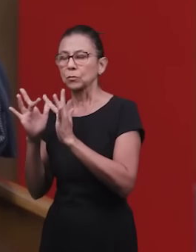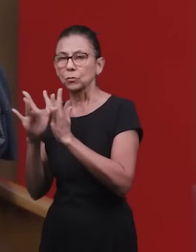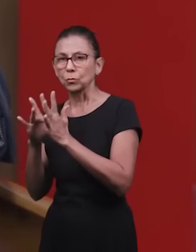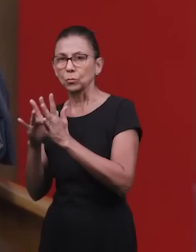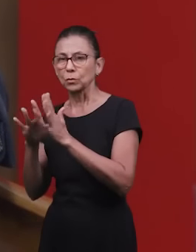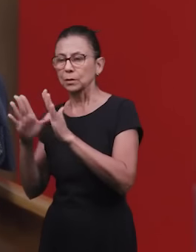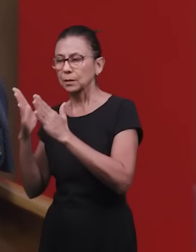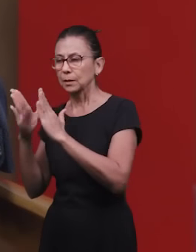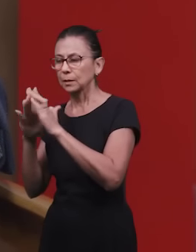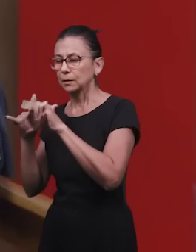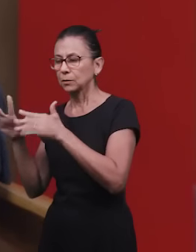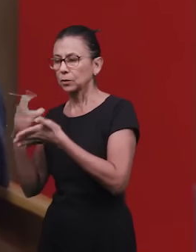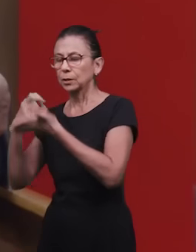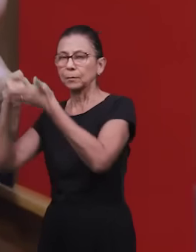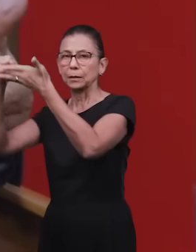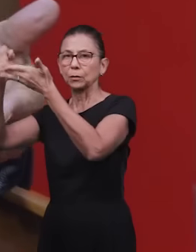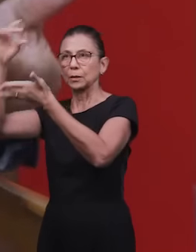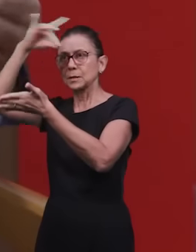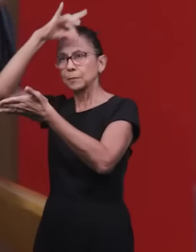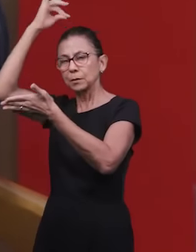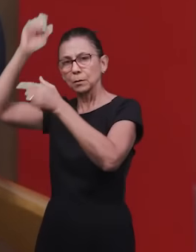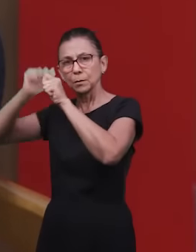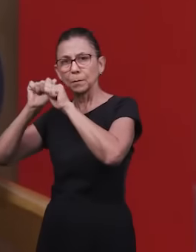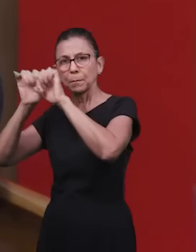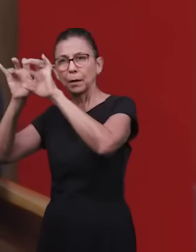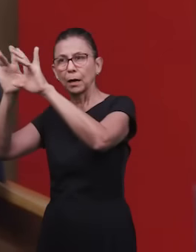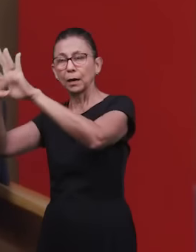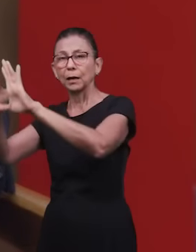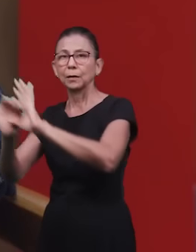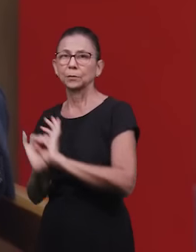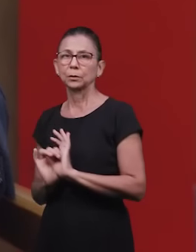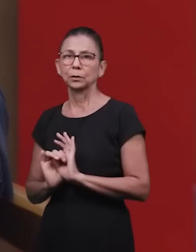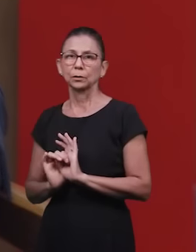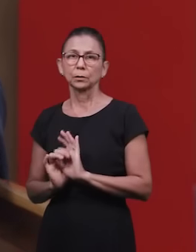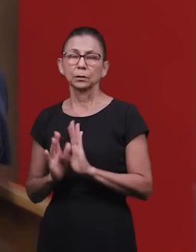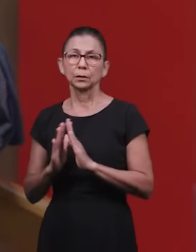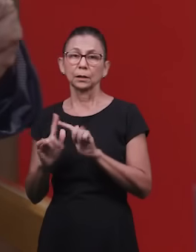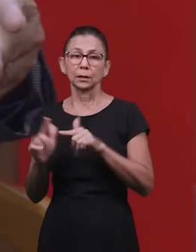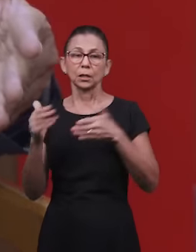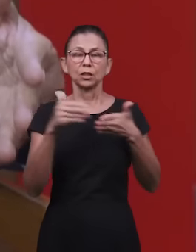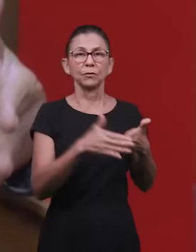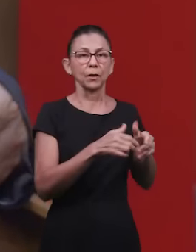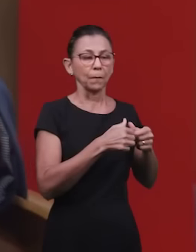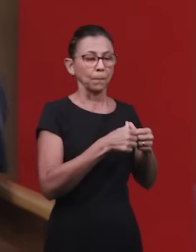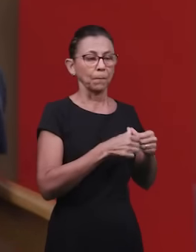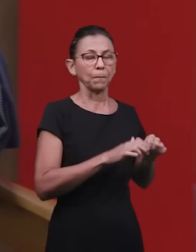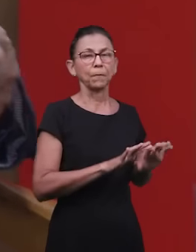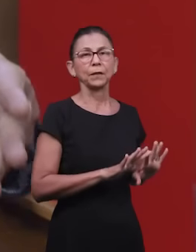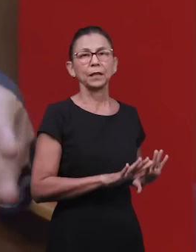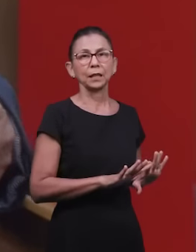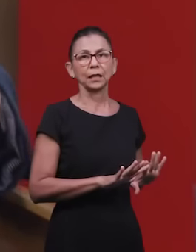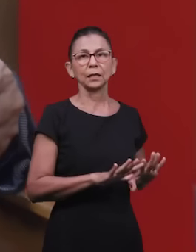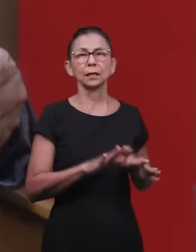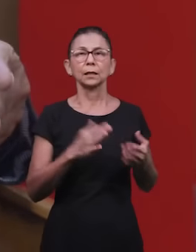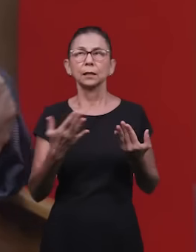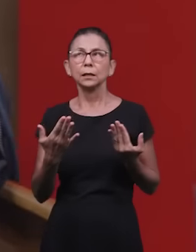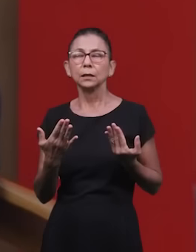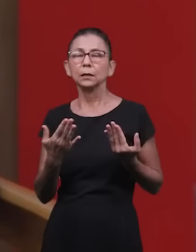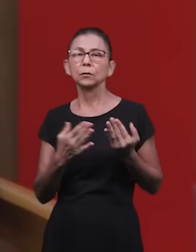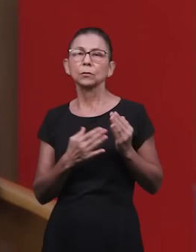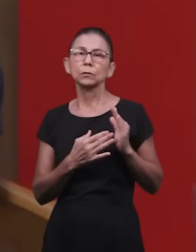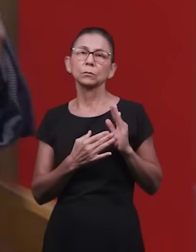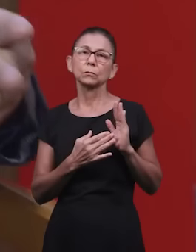embora com a igreja infiel então fica, e quando fala sobre a mirra, as mãos, os